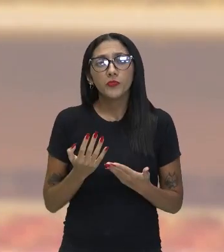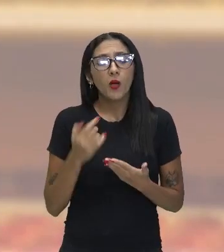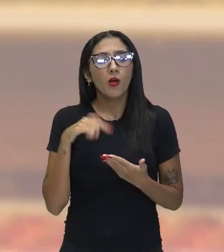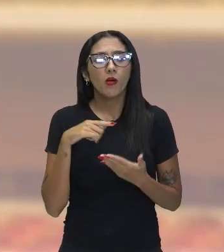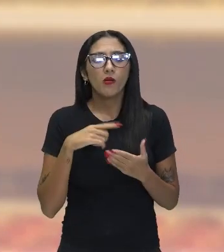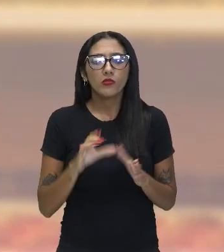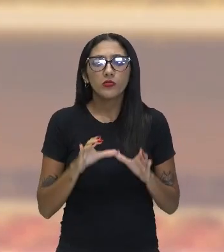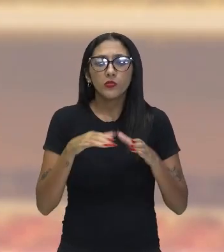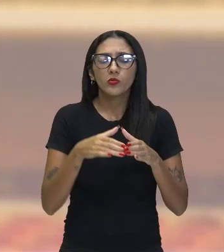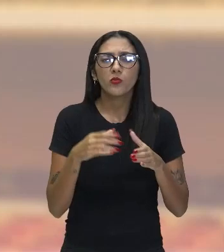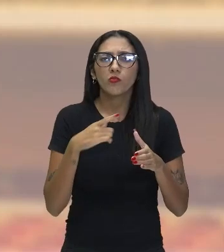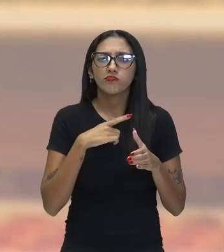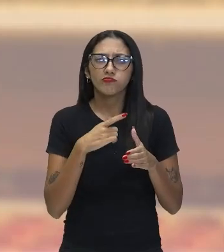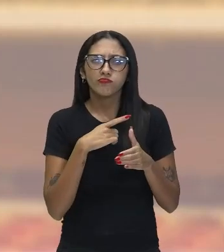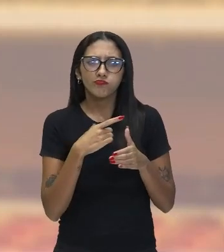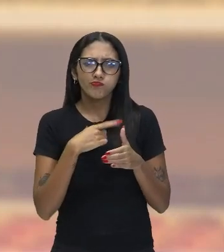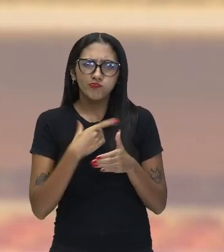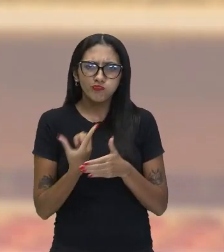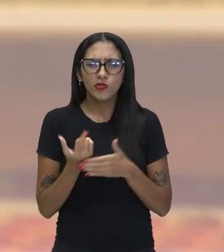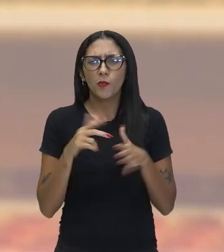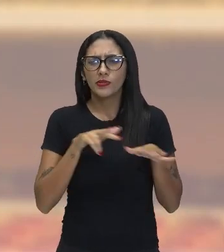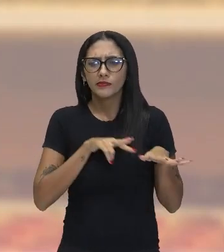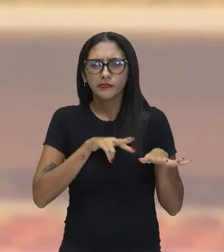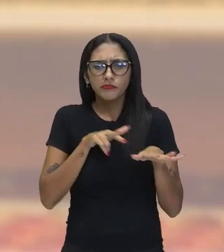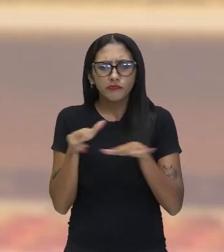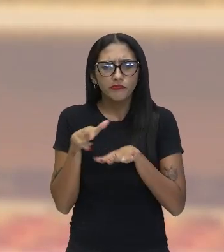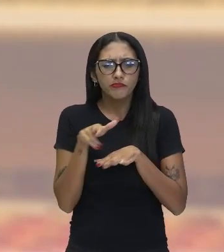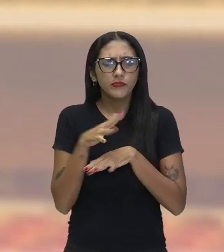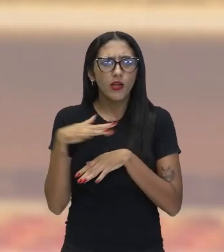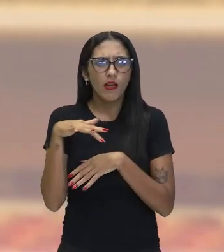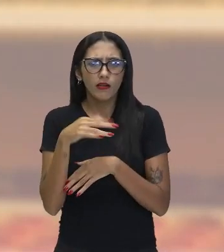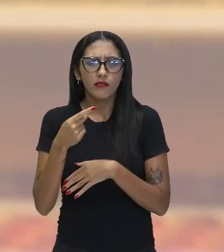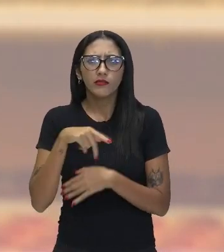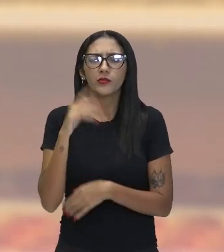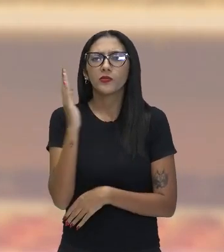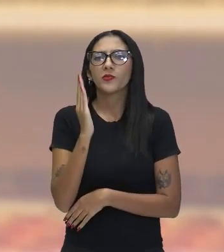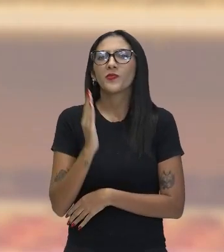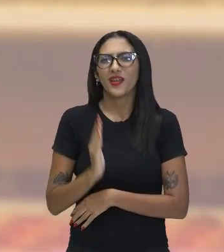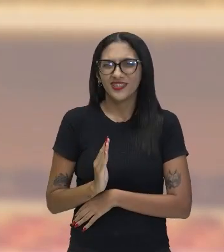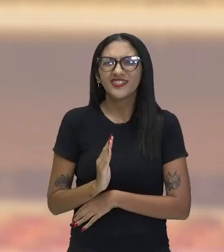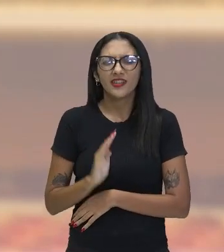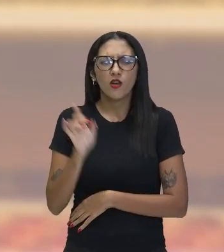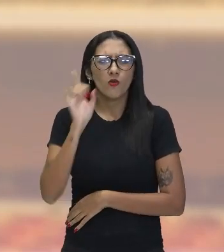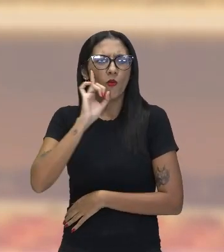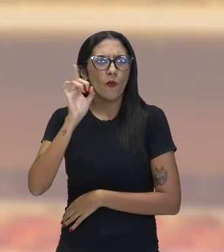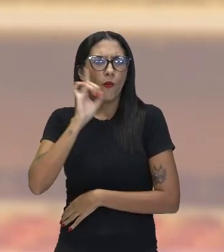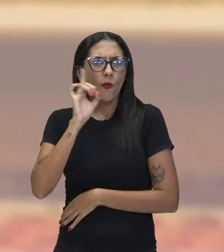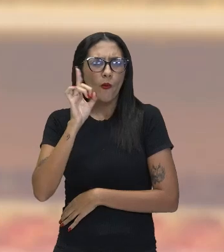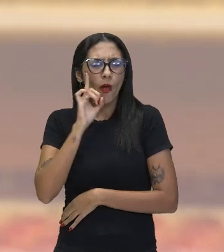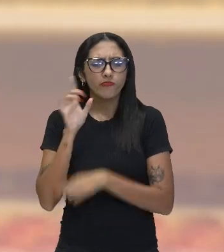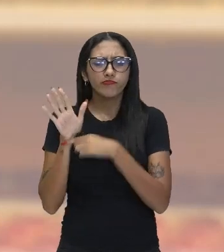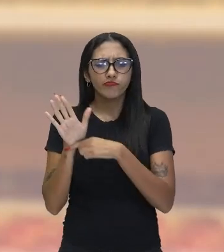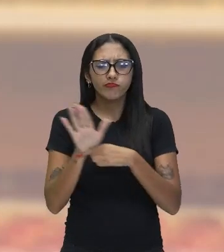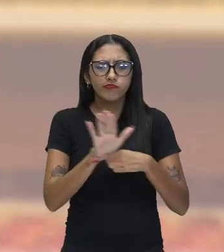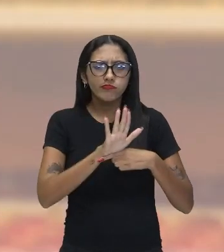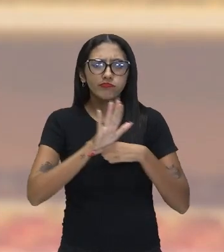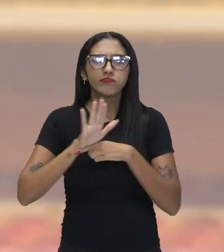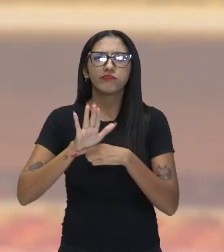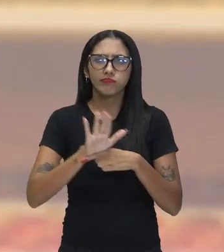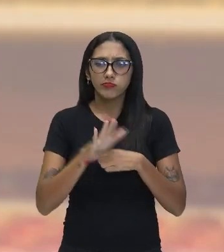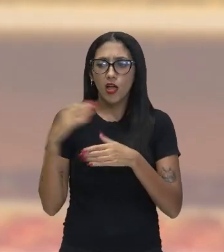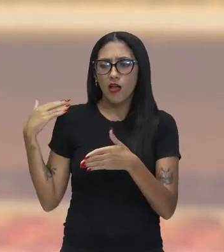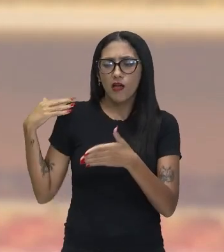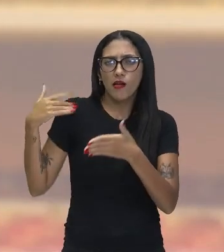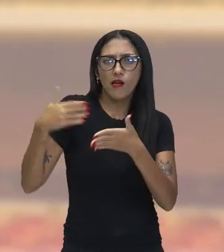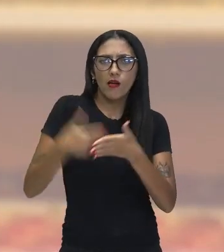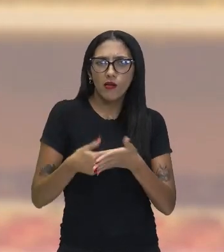e movimentou a cena nacional com esses dias que são até hoje comentados,